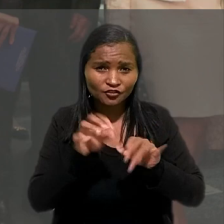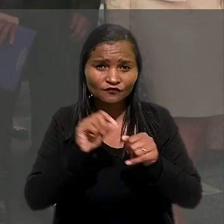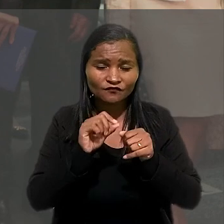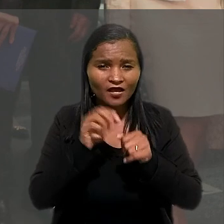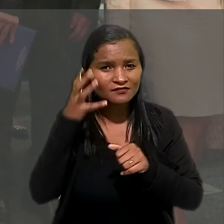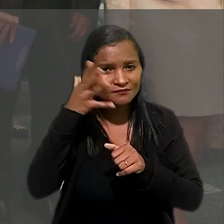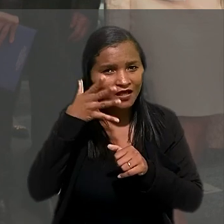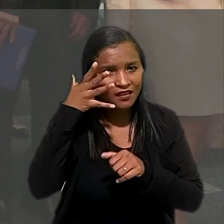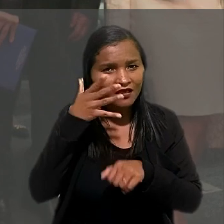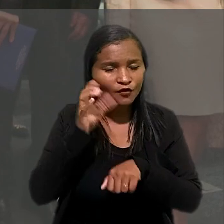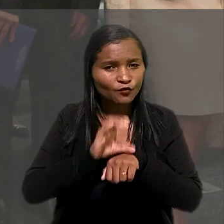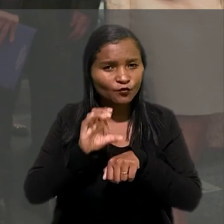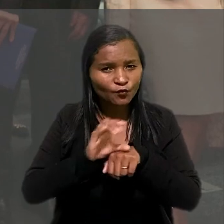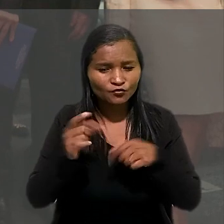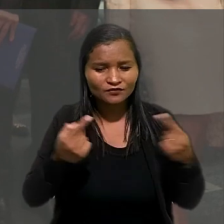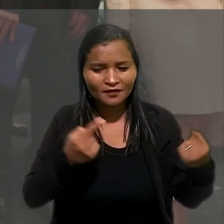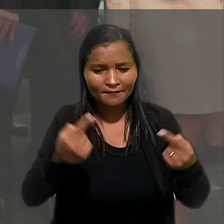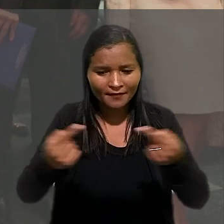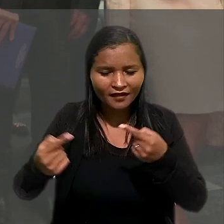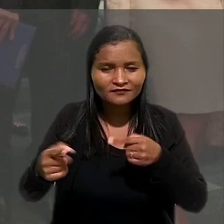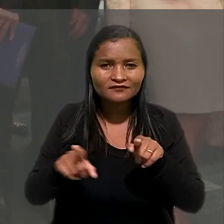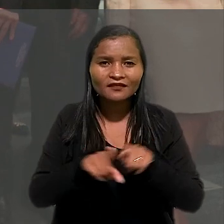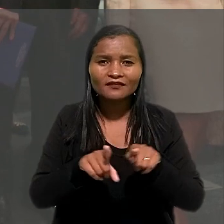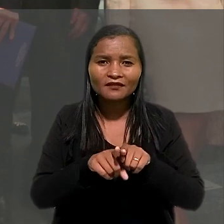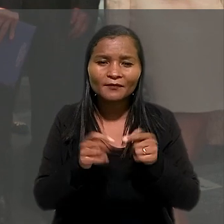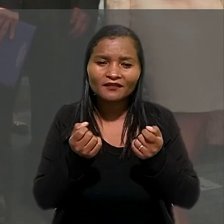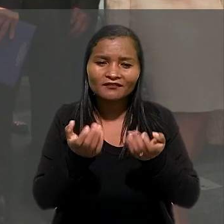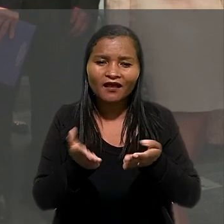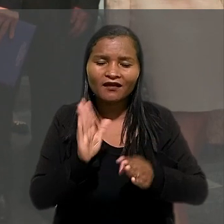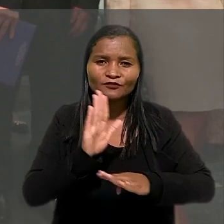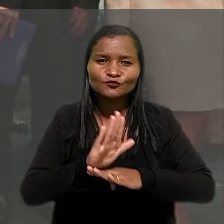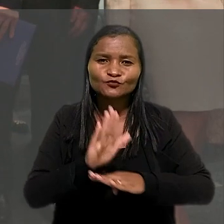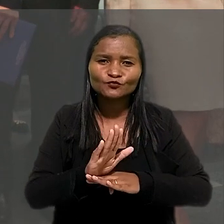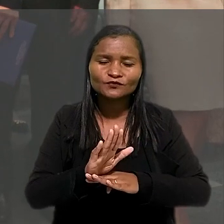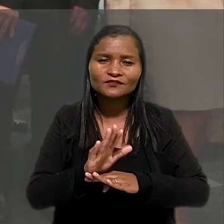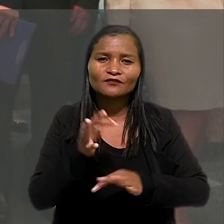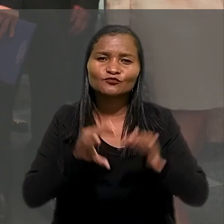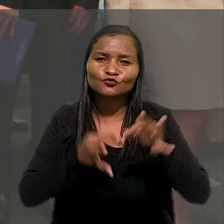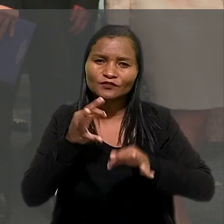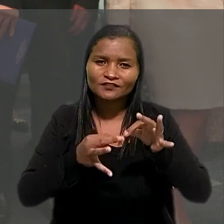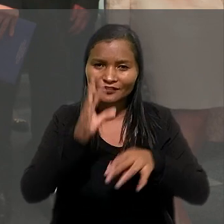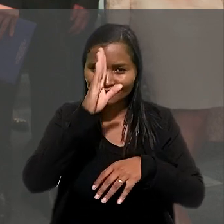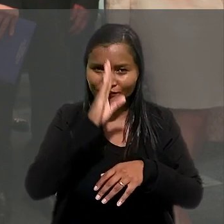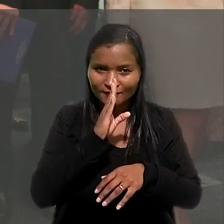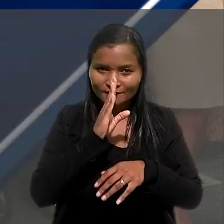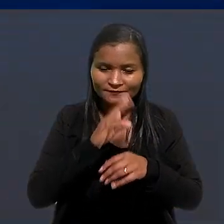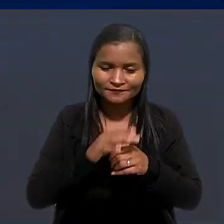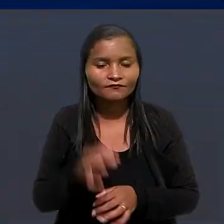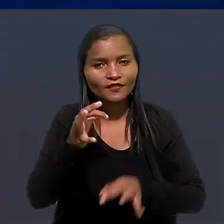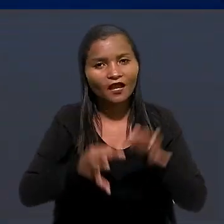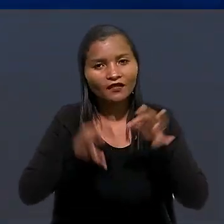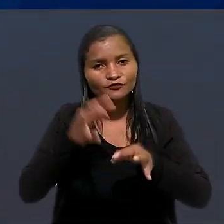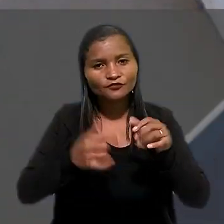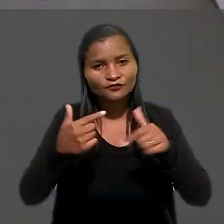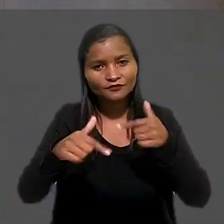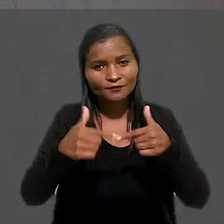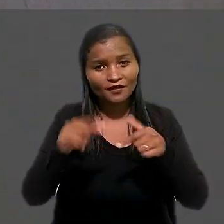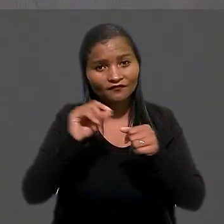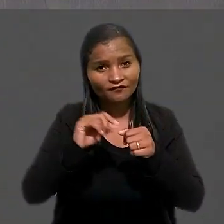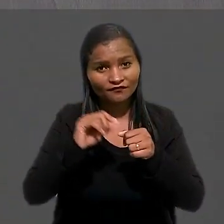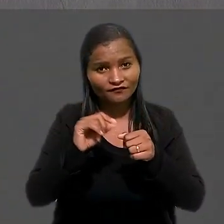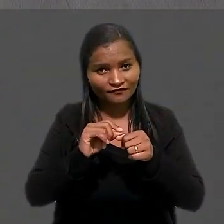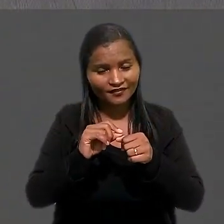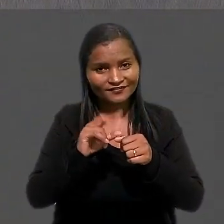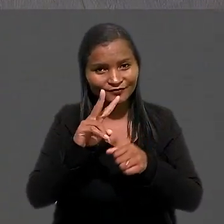realiza palestras, cursos e debates, além de prestar assistência jurídica gratuita. A Justiça